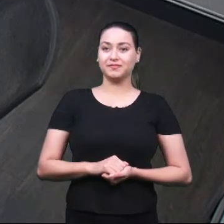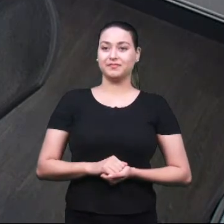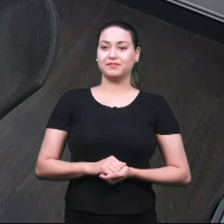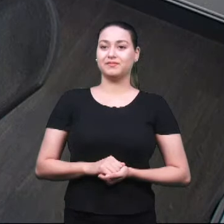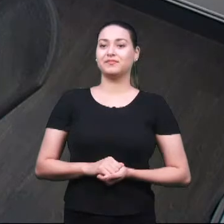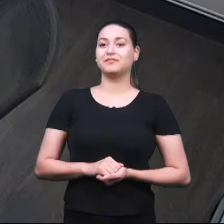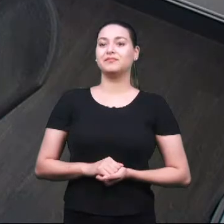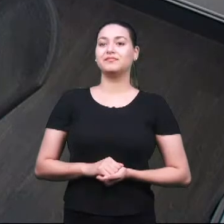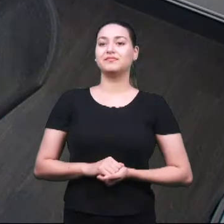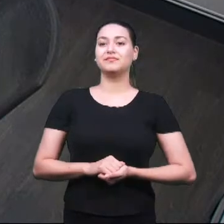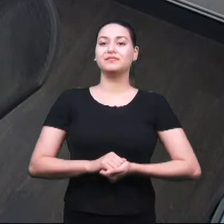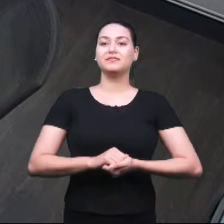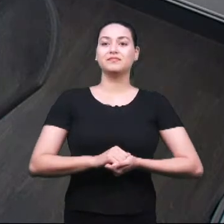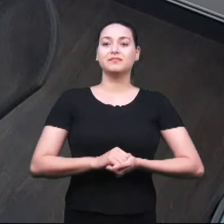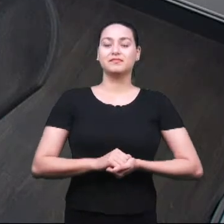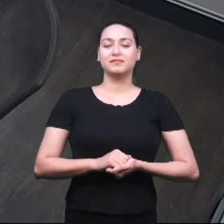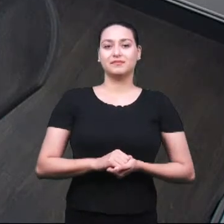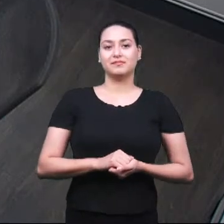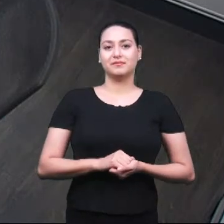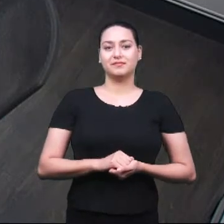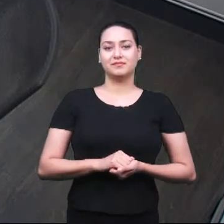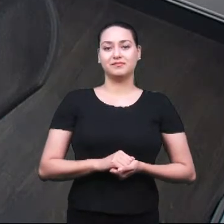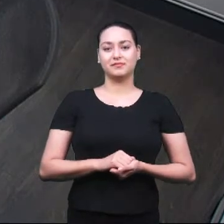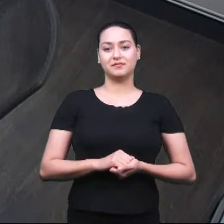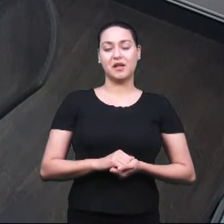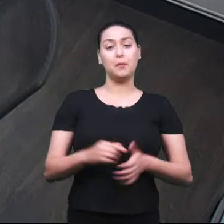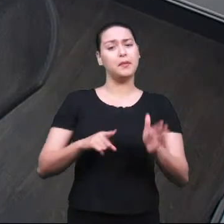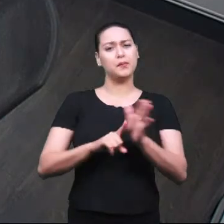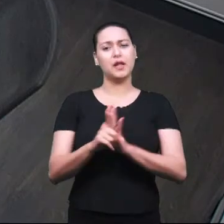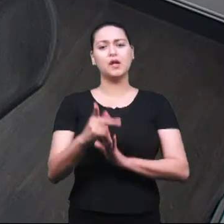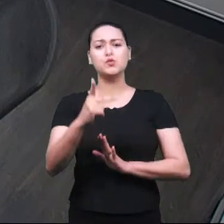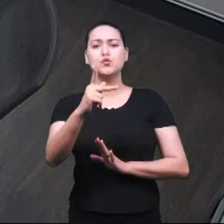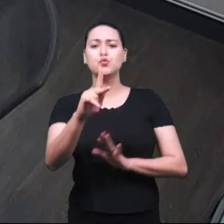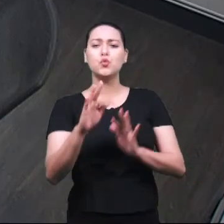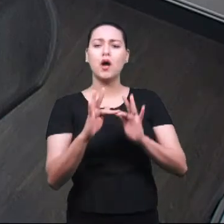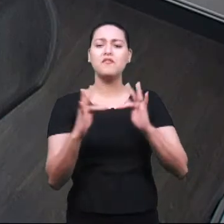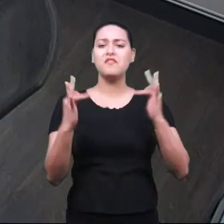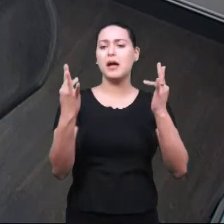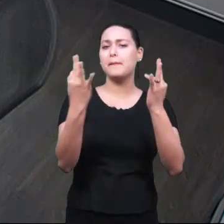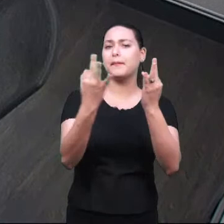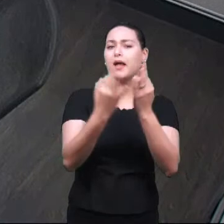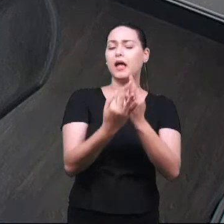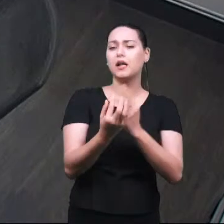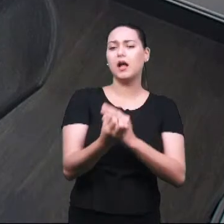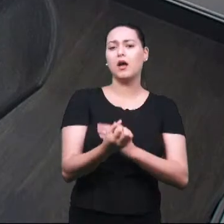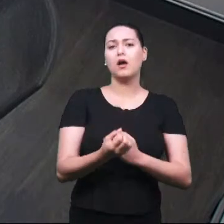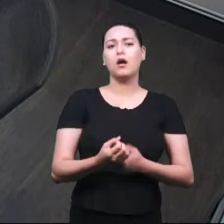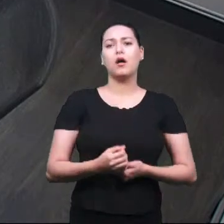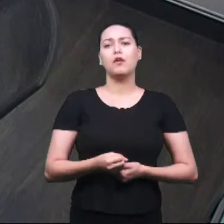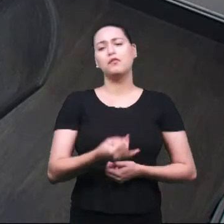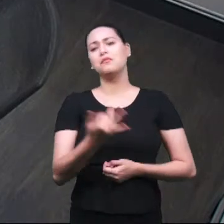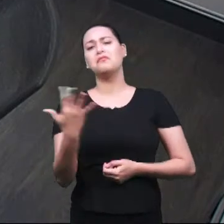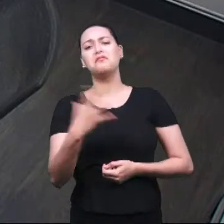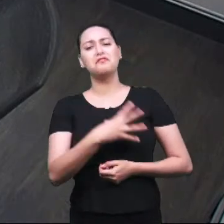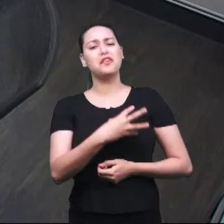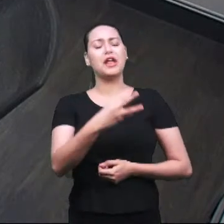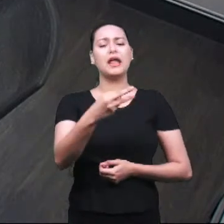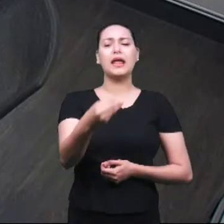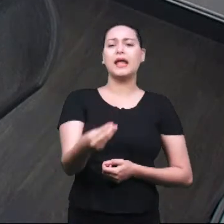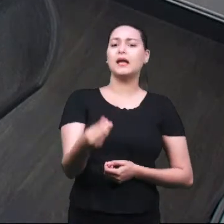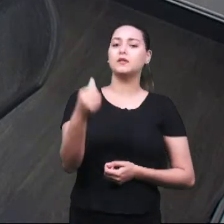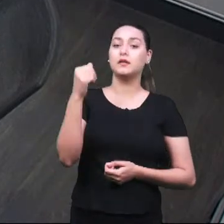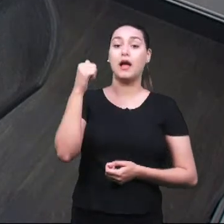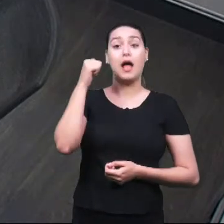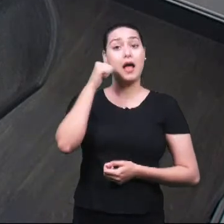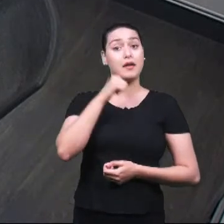o pastor Pascoal, e a sua família, né? Como é composta a sua família? Pois bem, a minha família, a minha esposa